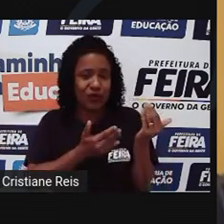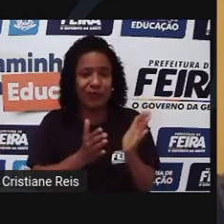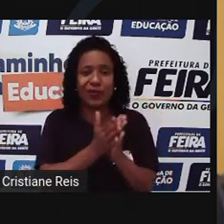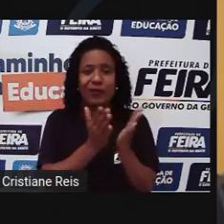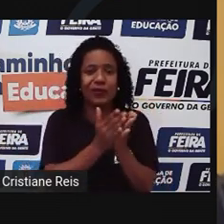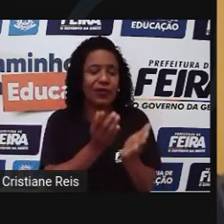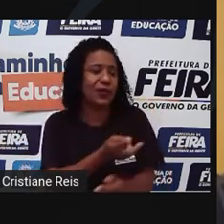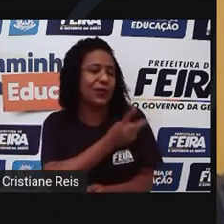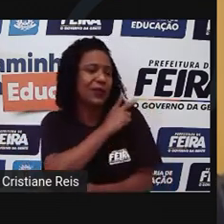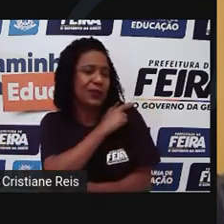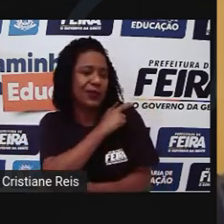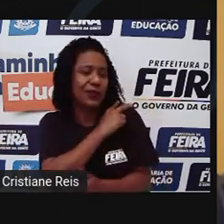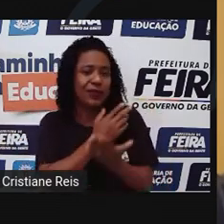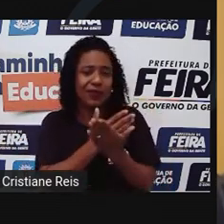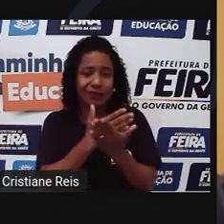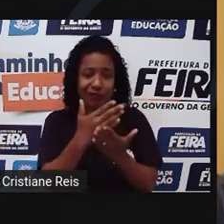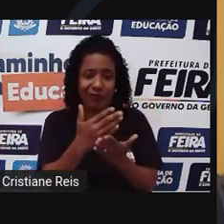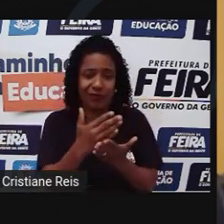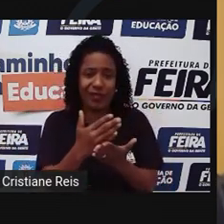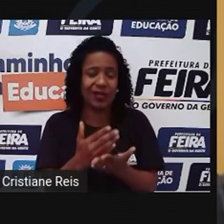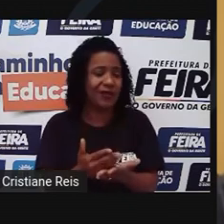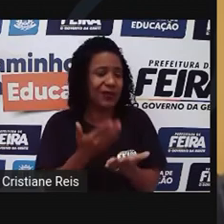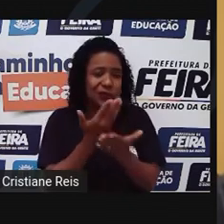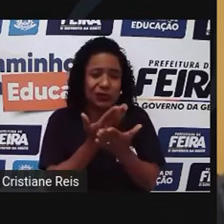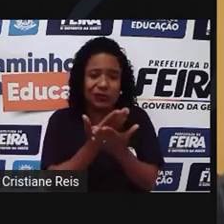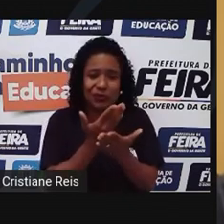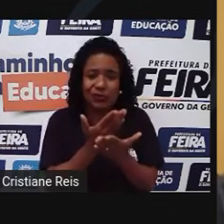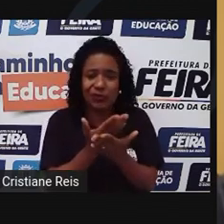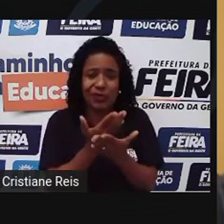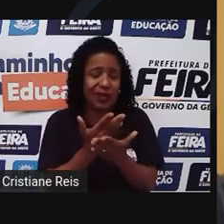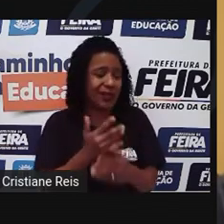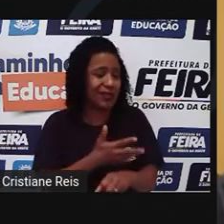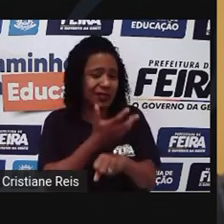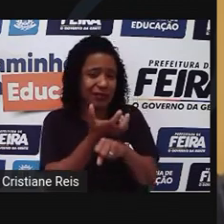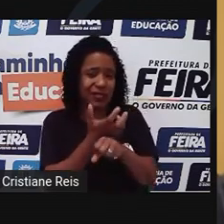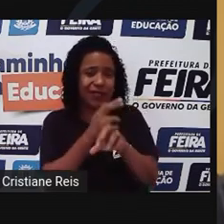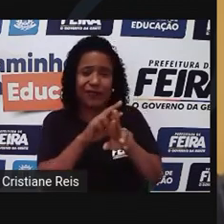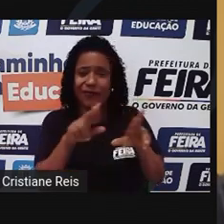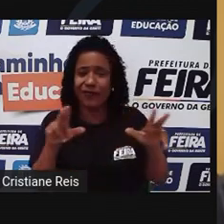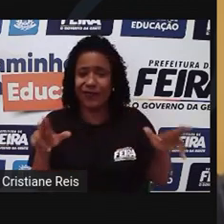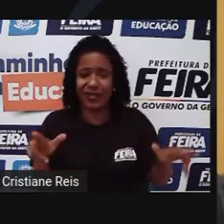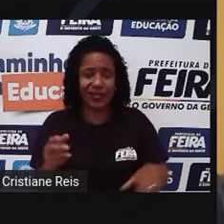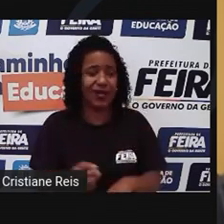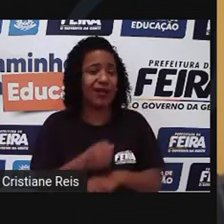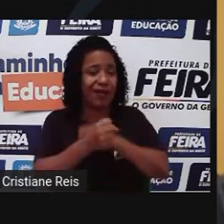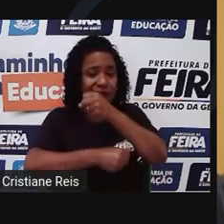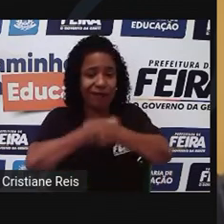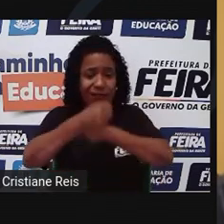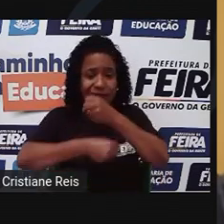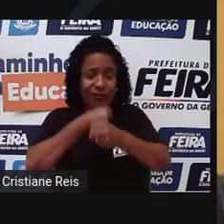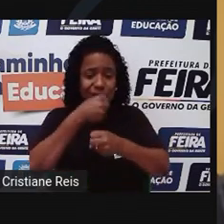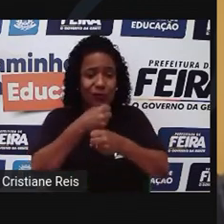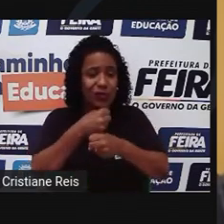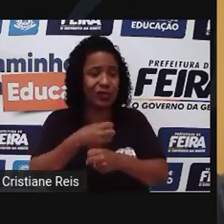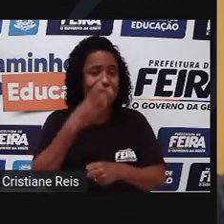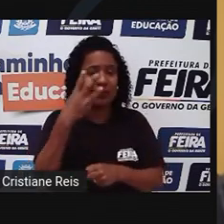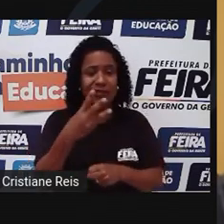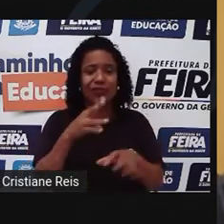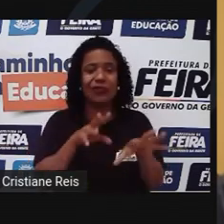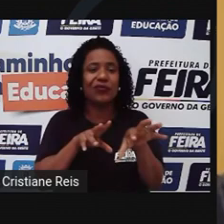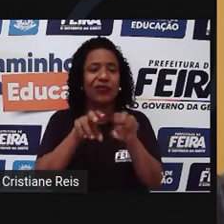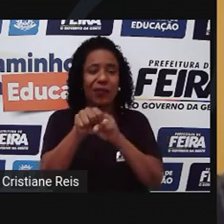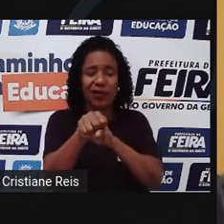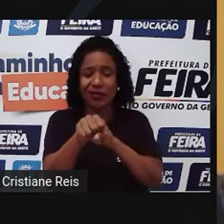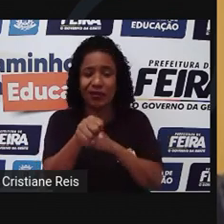que eu vou terminar? Para que eu vou estudar 17 matérias teóricas, 3 anos, se eu vou acabar me formando no